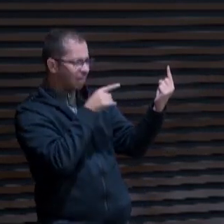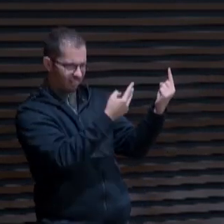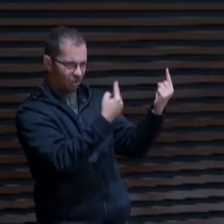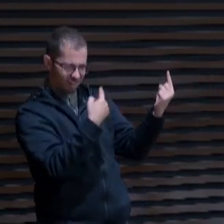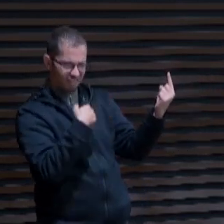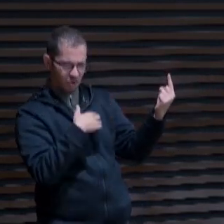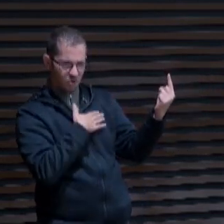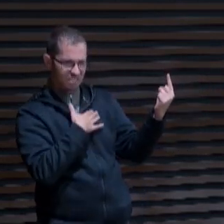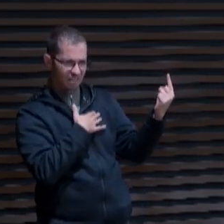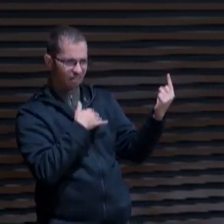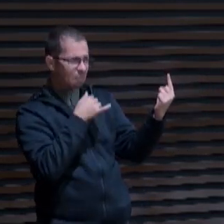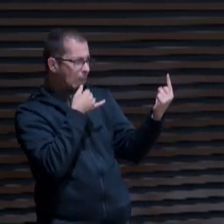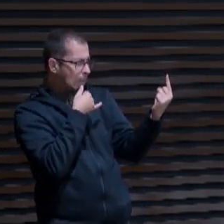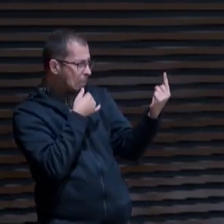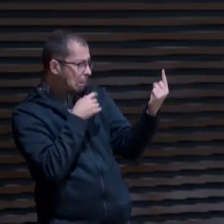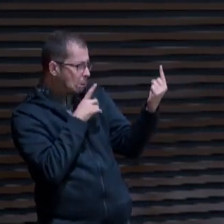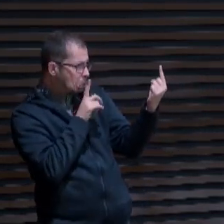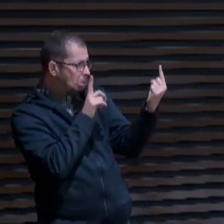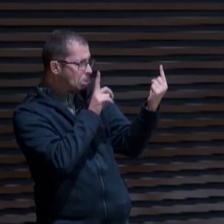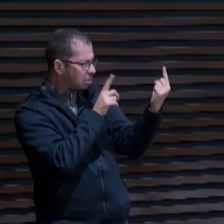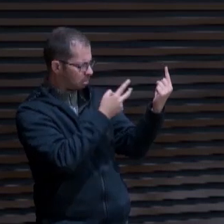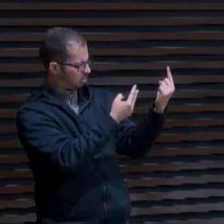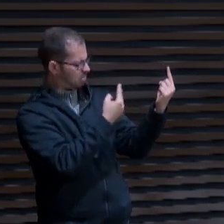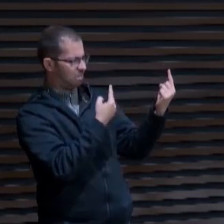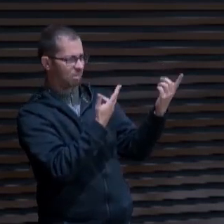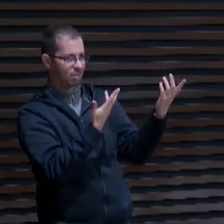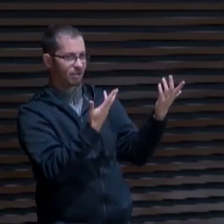Porque há uma expressão de honra. E assim,